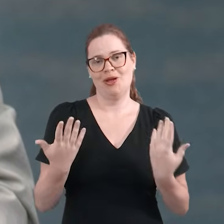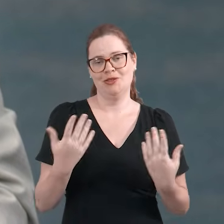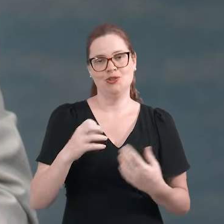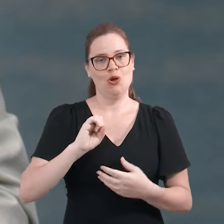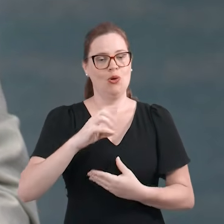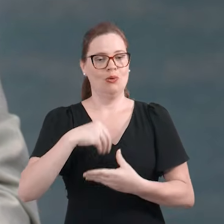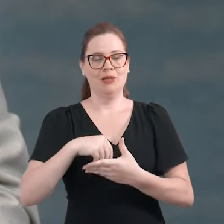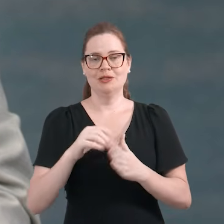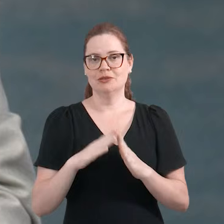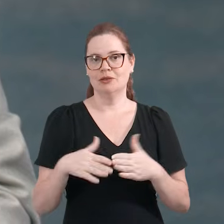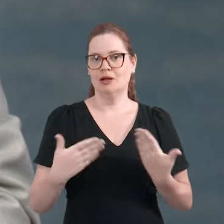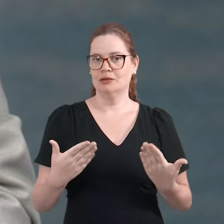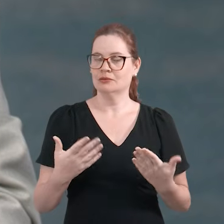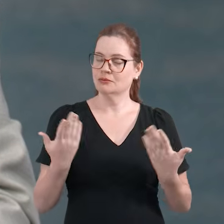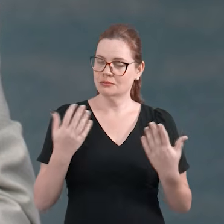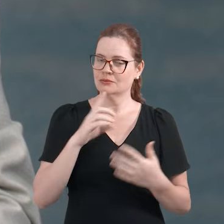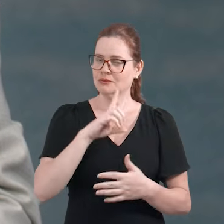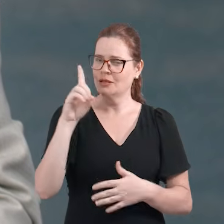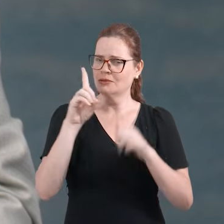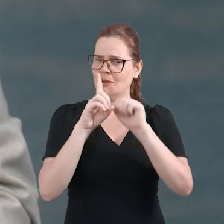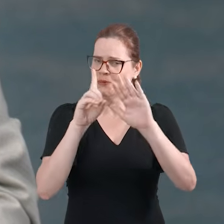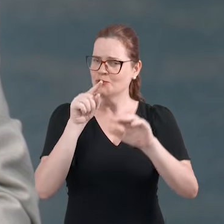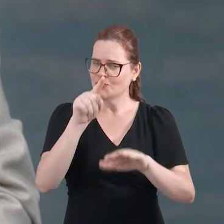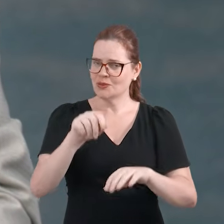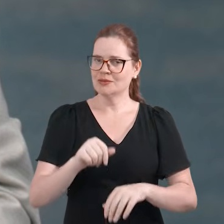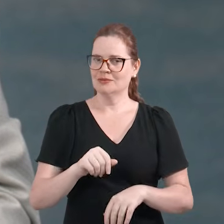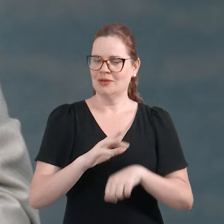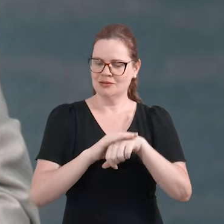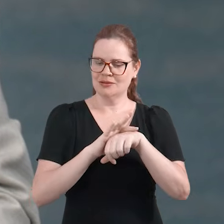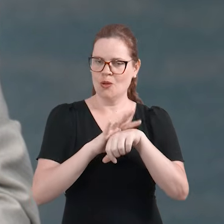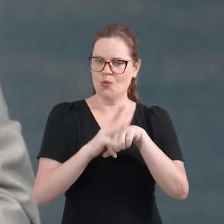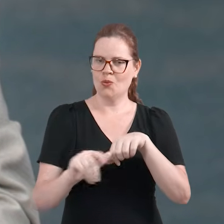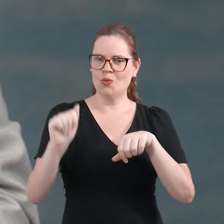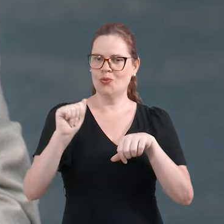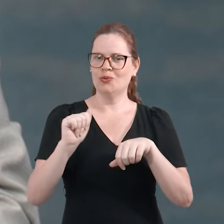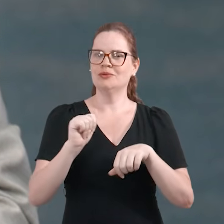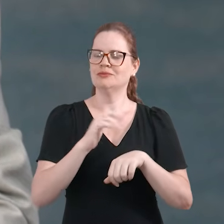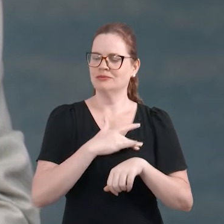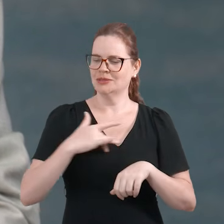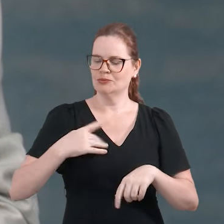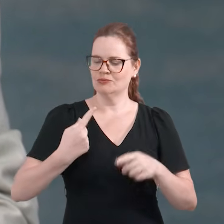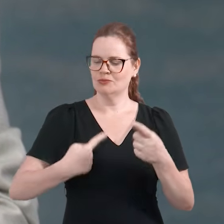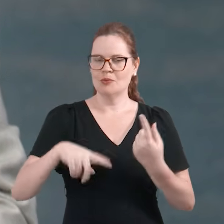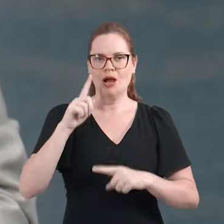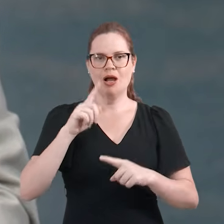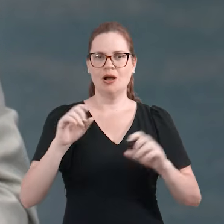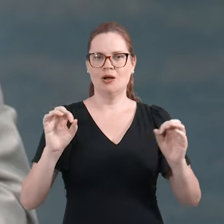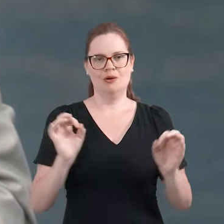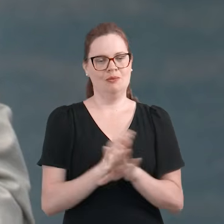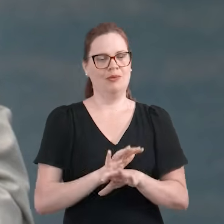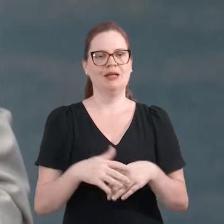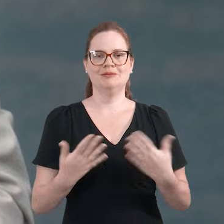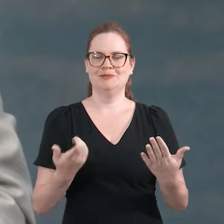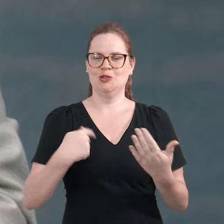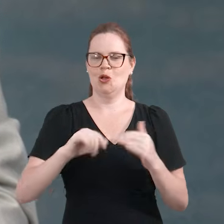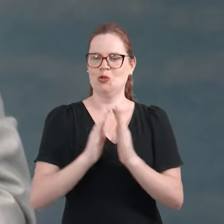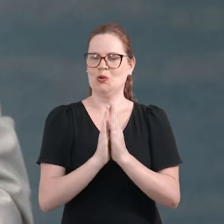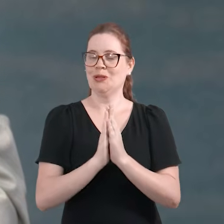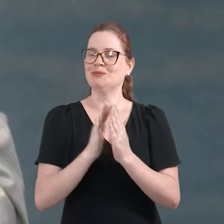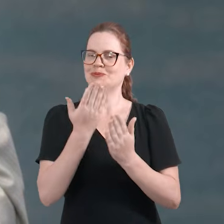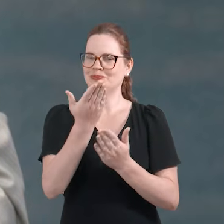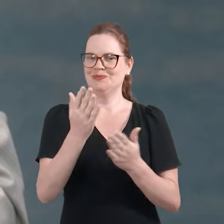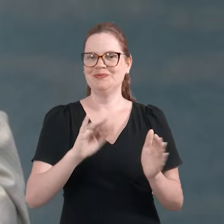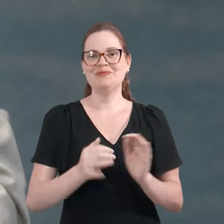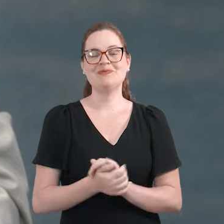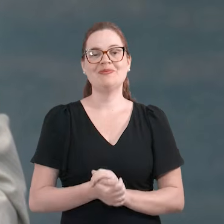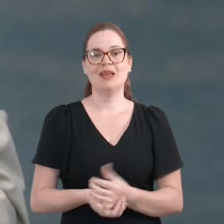no hospital. Olha só, Deus te abençoe, que você tenha uma experiência de total recuperação. Essa é a nossa oração. Mas nós